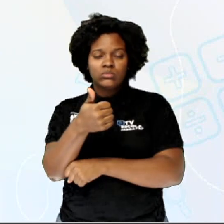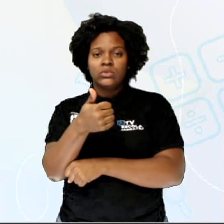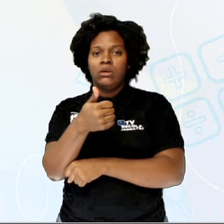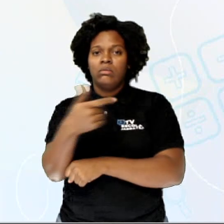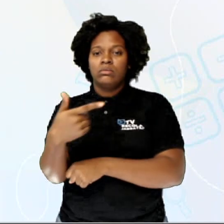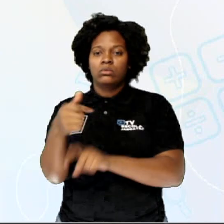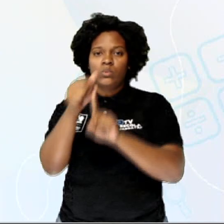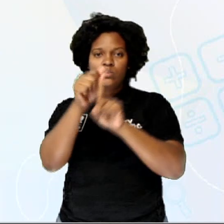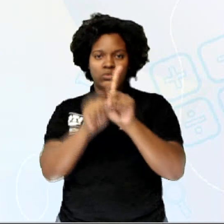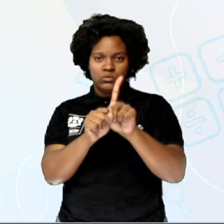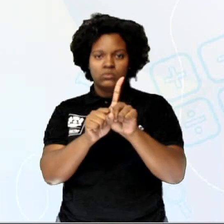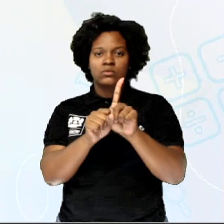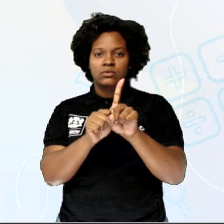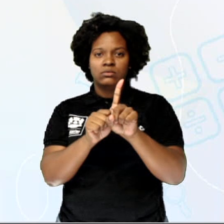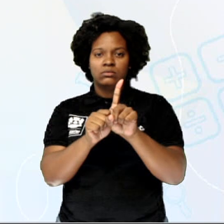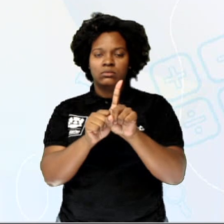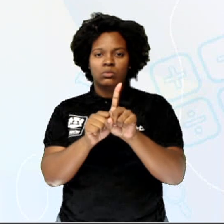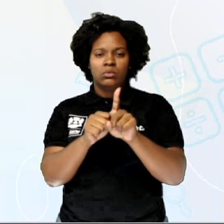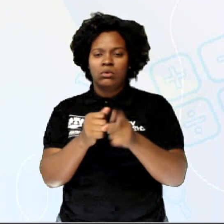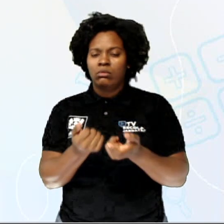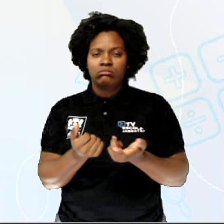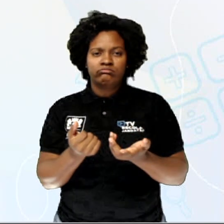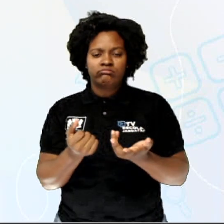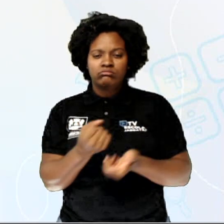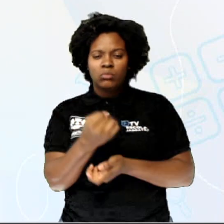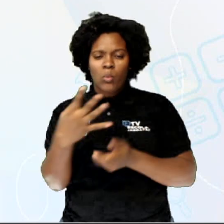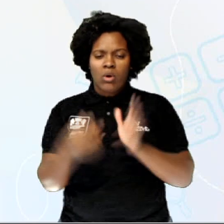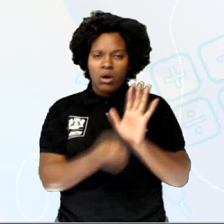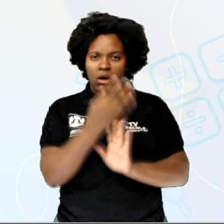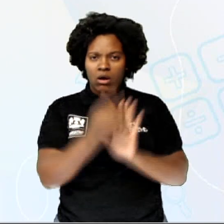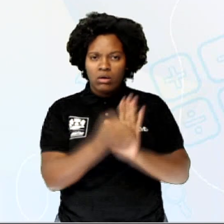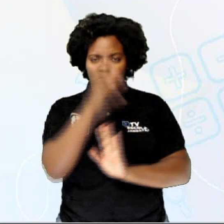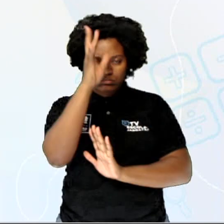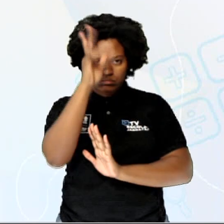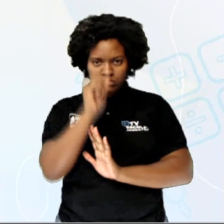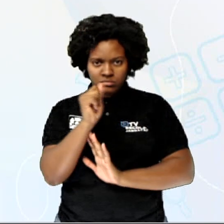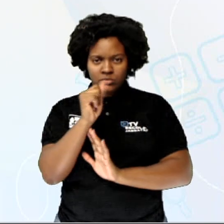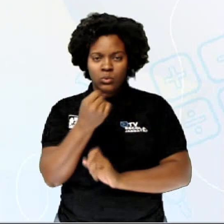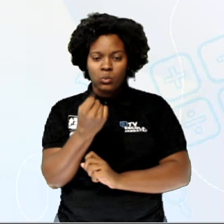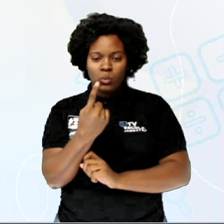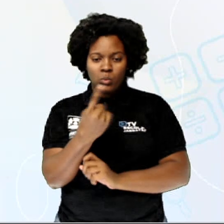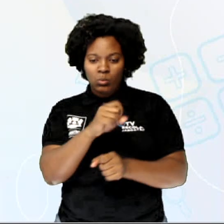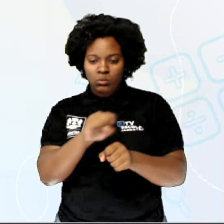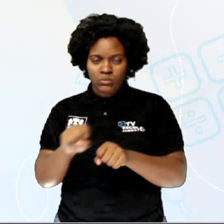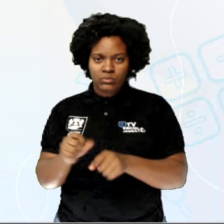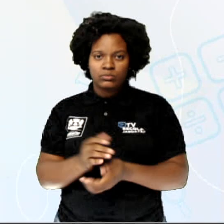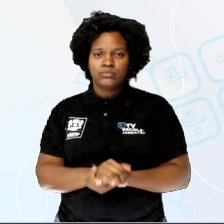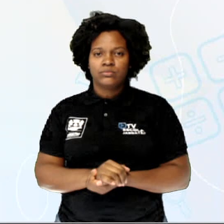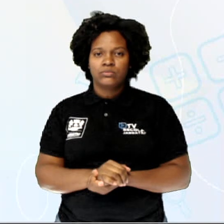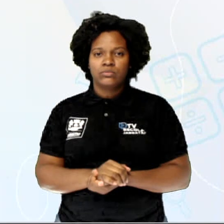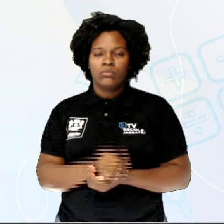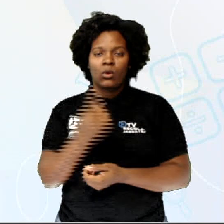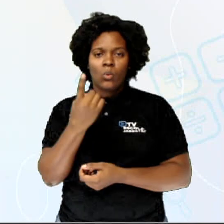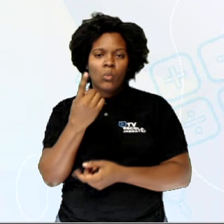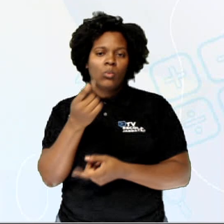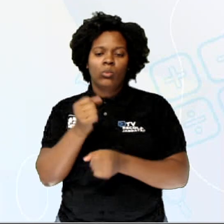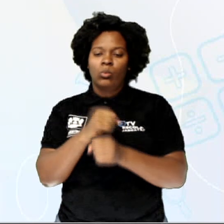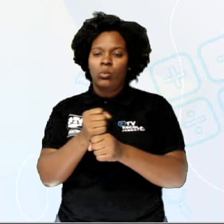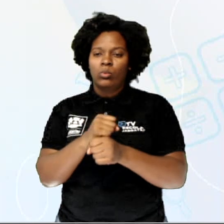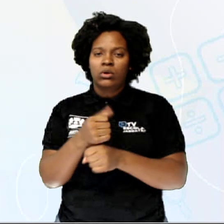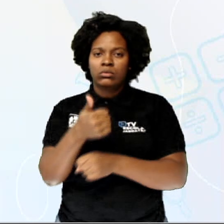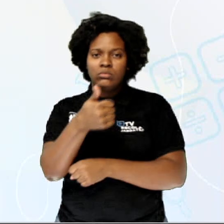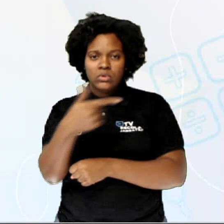ser R$ 2,10, para eu descobrir quantas passagens eu vou precisar, eu agora faço o quê? Eu pego 37,80 e divido por